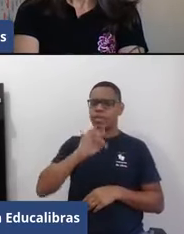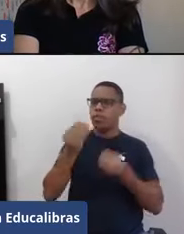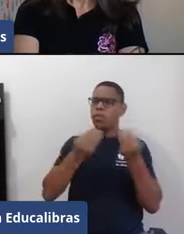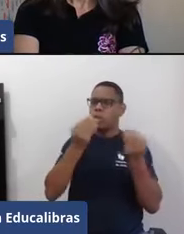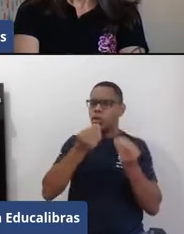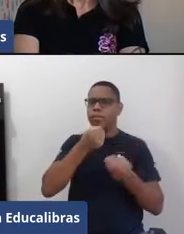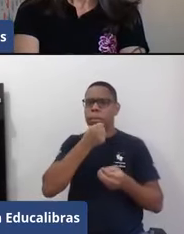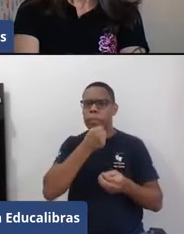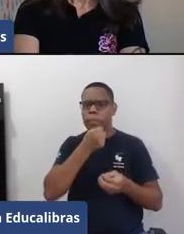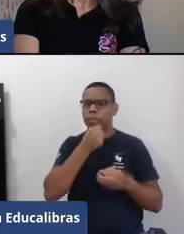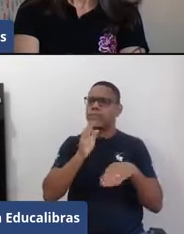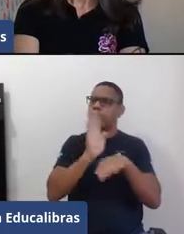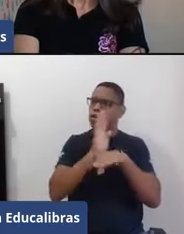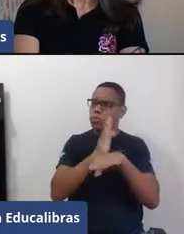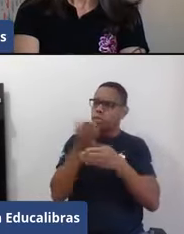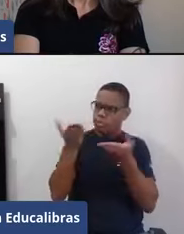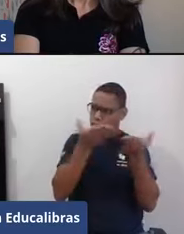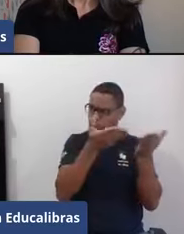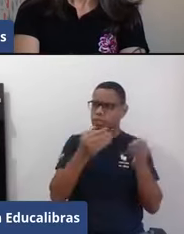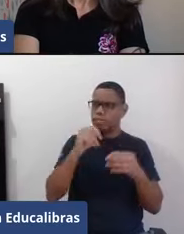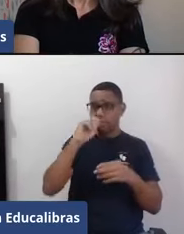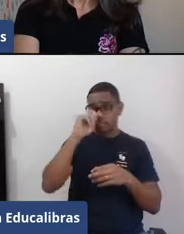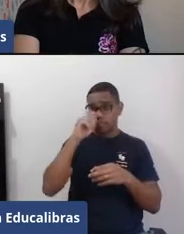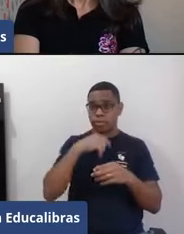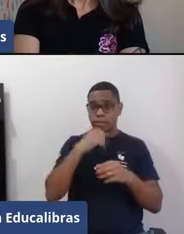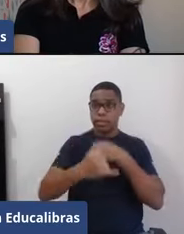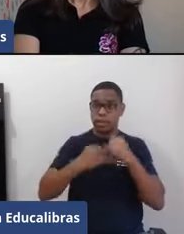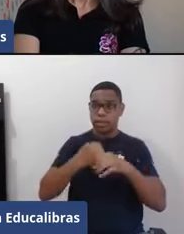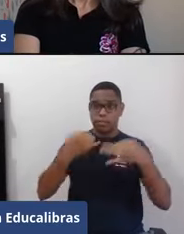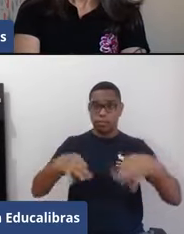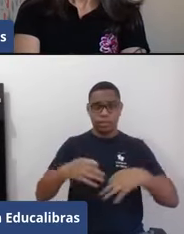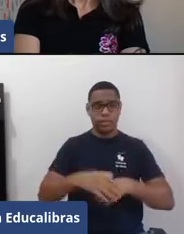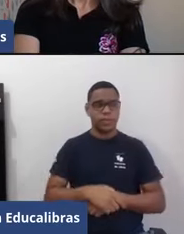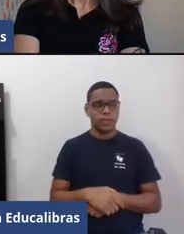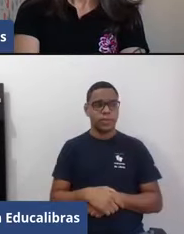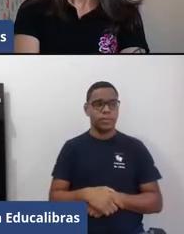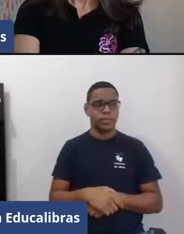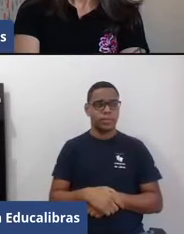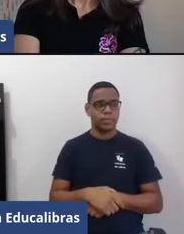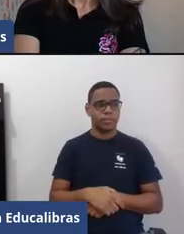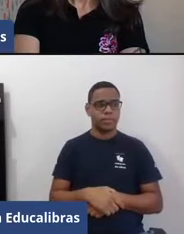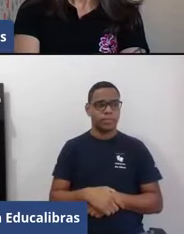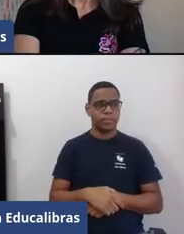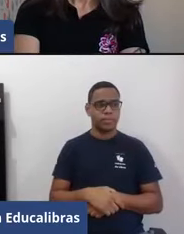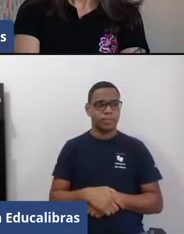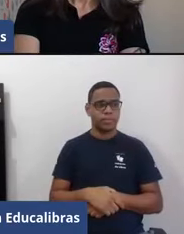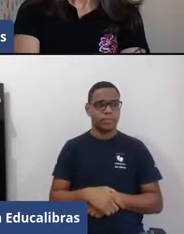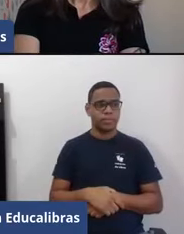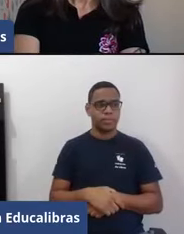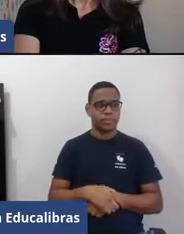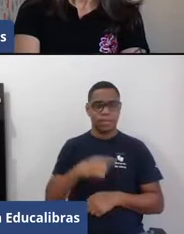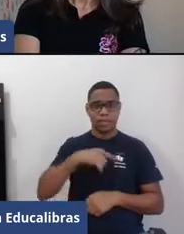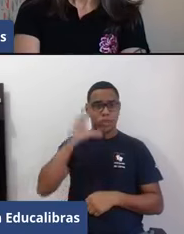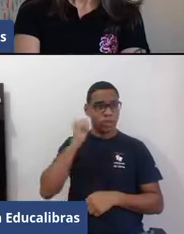Gersonita ficar, né, se conectar aí, tá? Fala, Gersonita. Vê se eu te escuto.